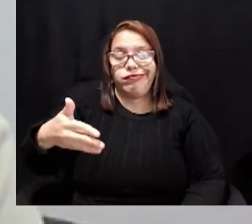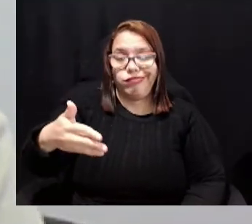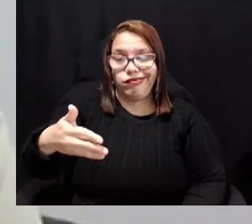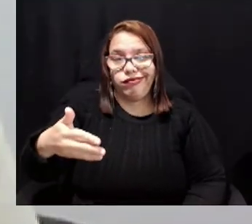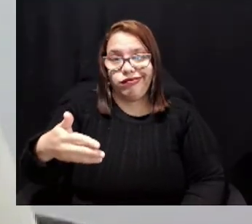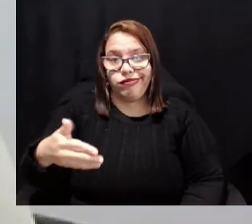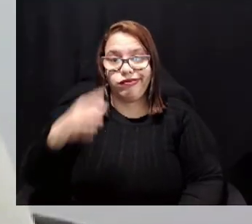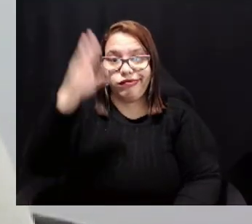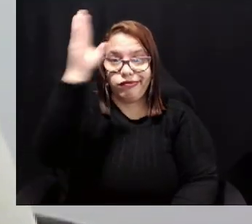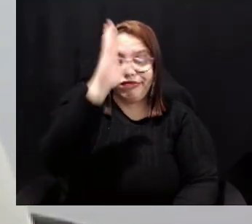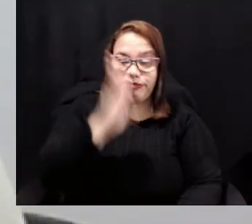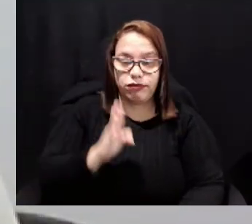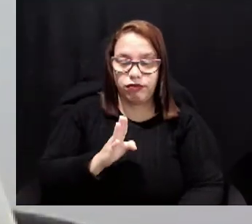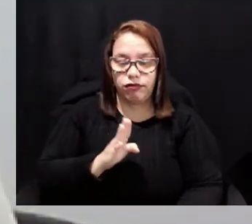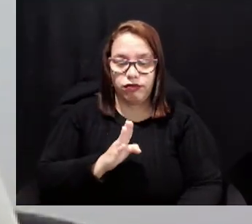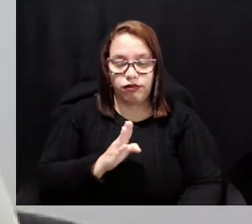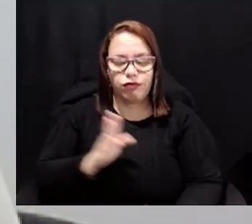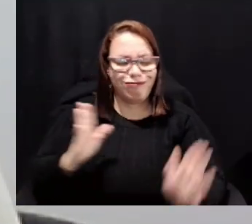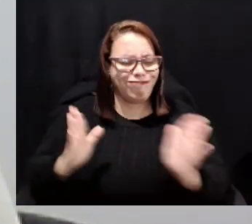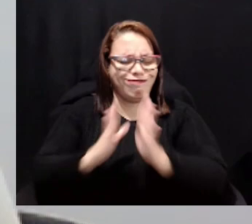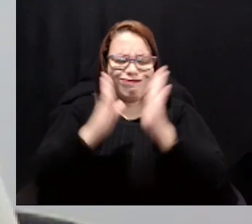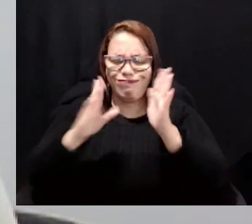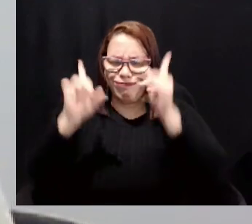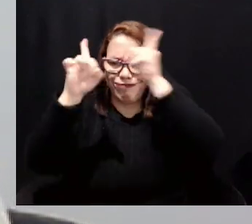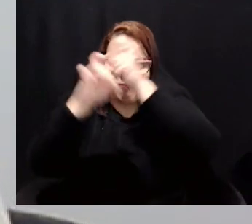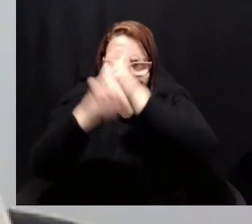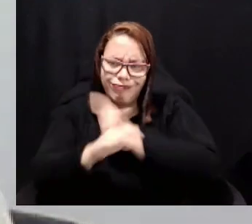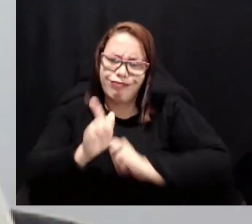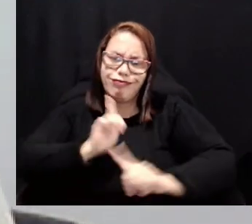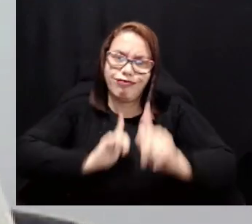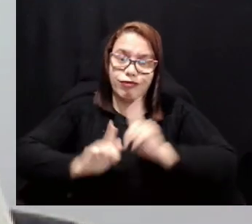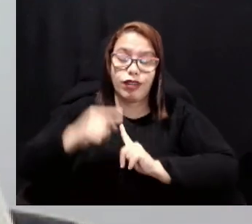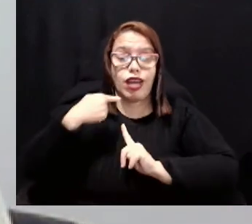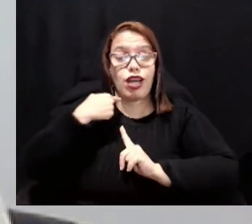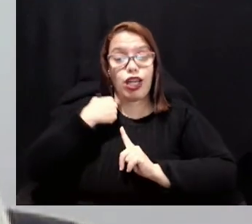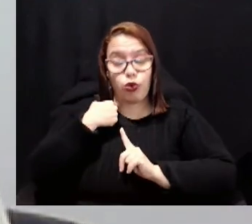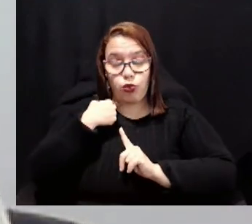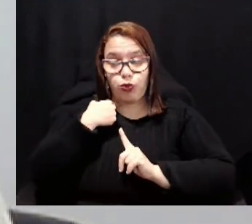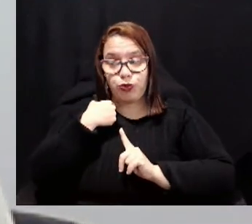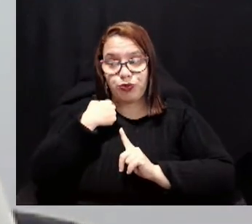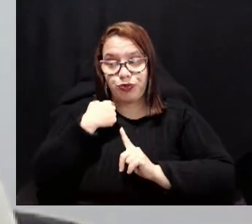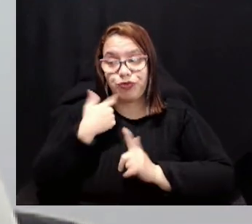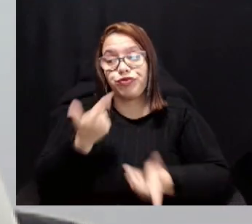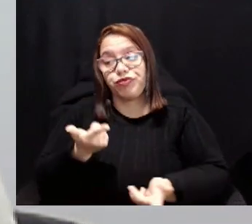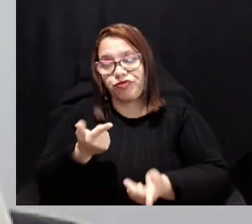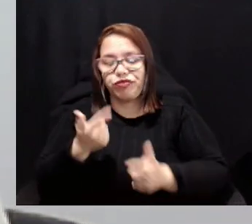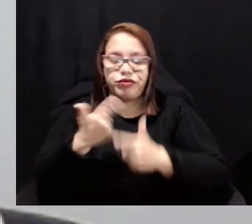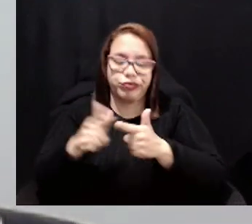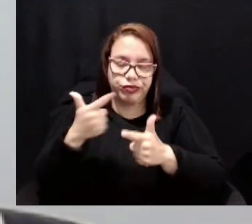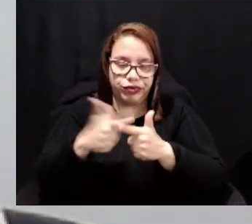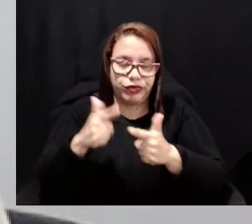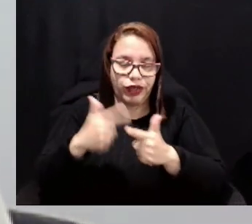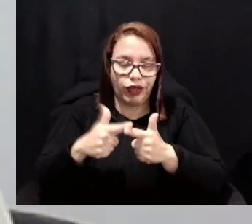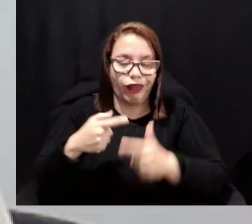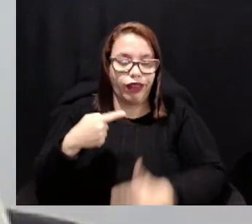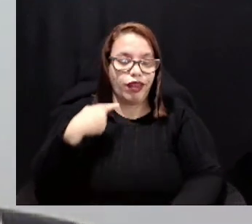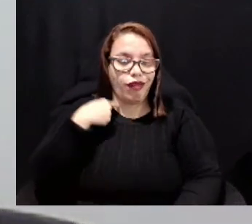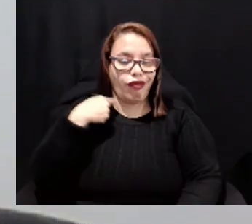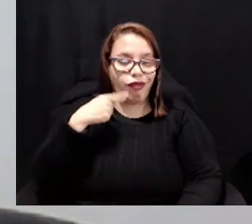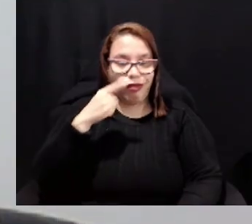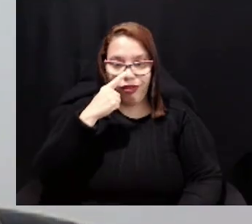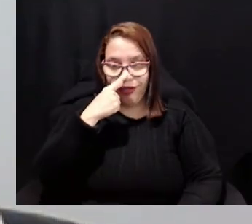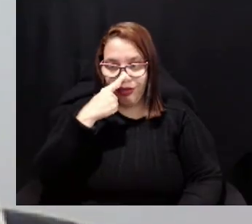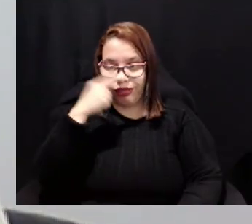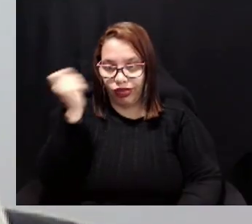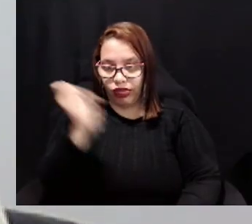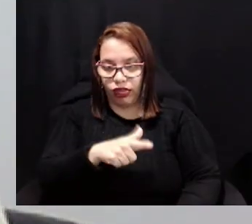né? O Brasil, ele enfrenta muitos desafios com a sua gestão de resíduos. Nós ainda temos problemas com lixões, né?